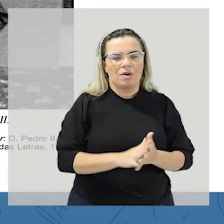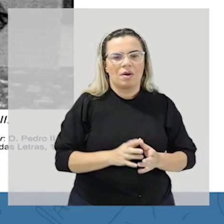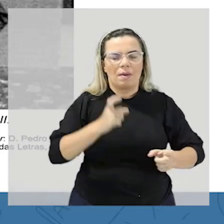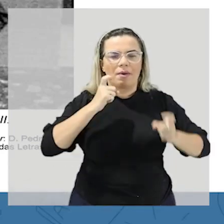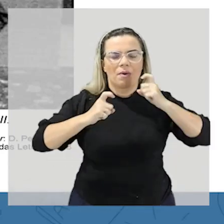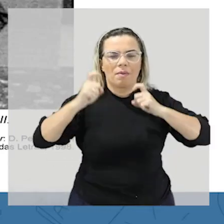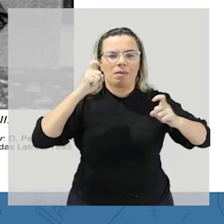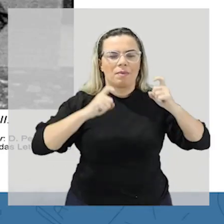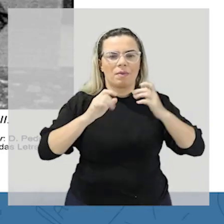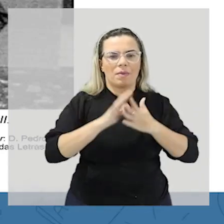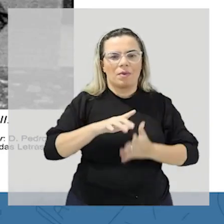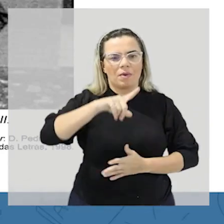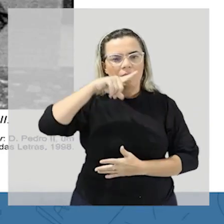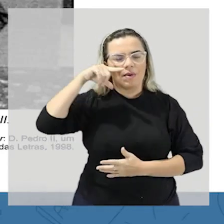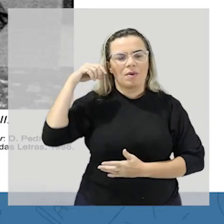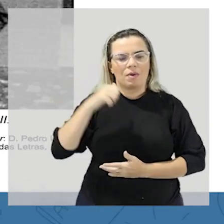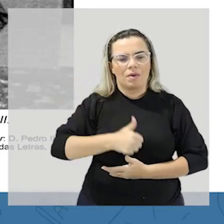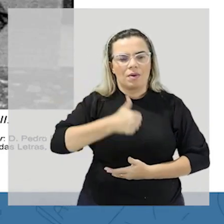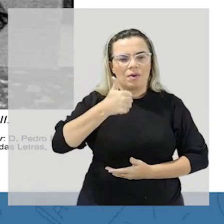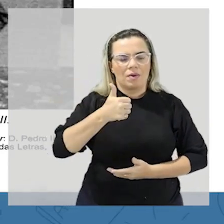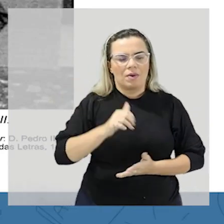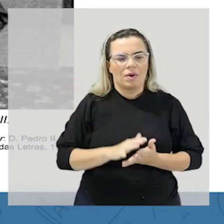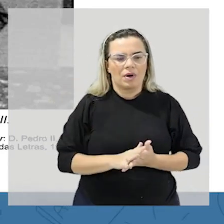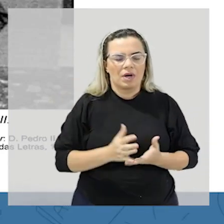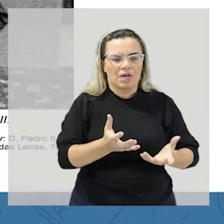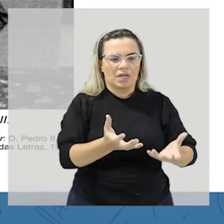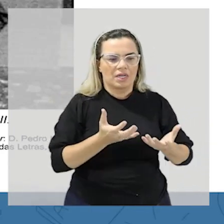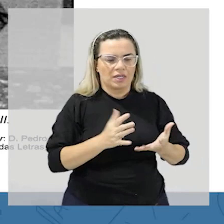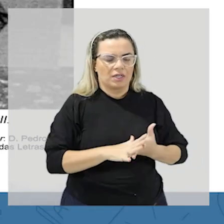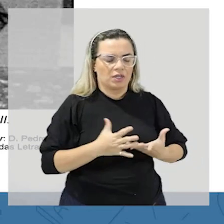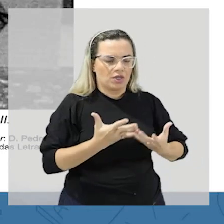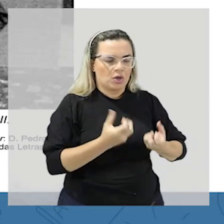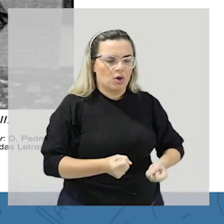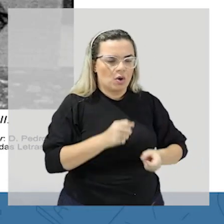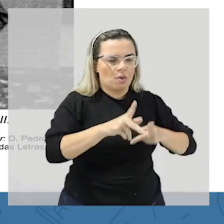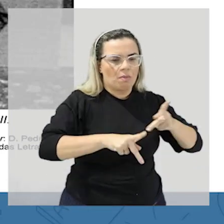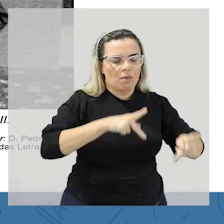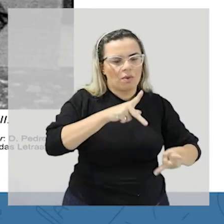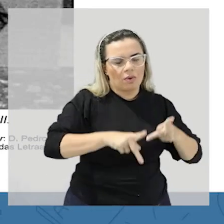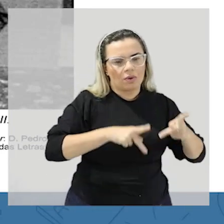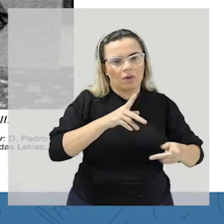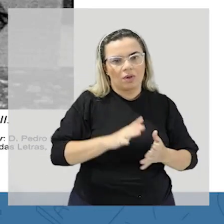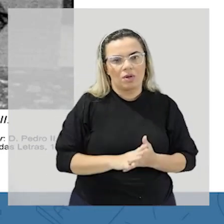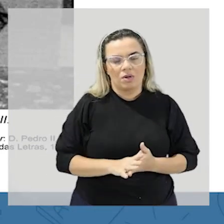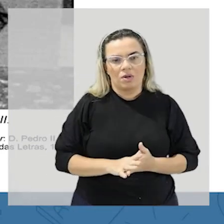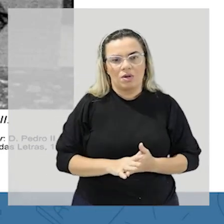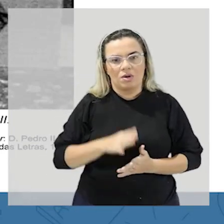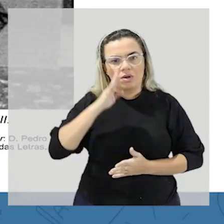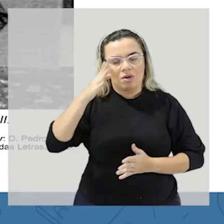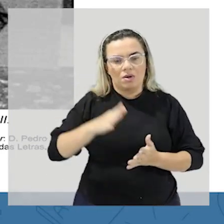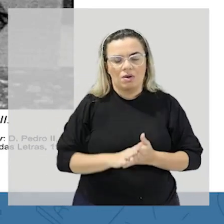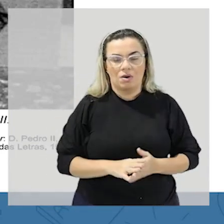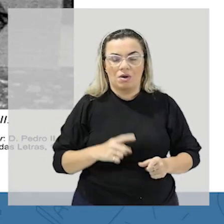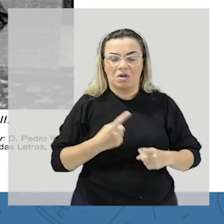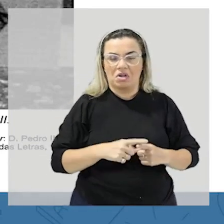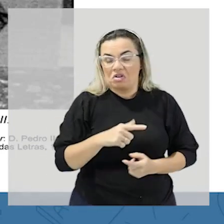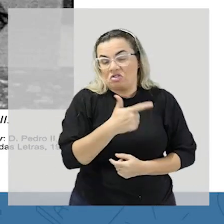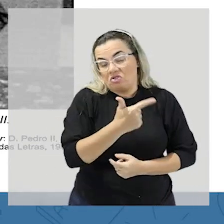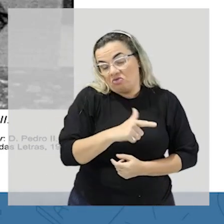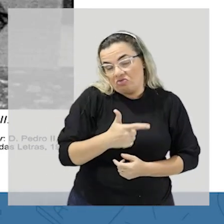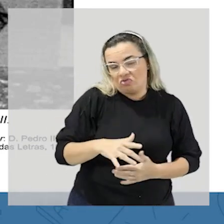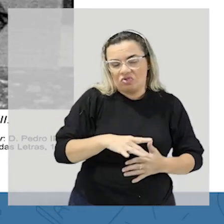I. Buscar uma liderança popular, principalmente porque ele não tinha essa liderança,